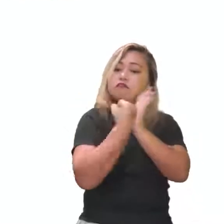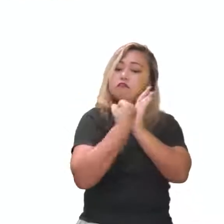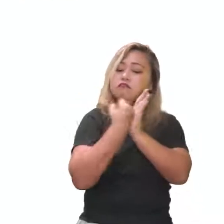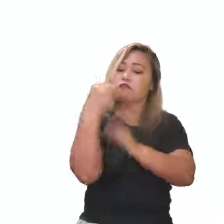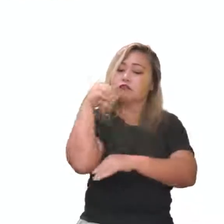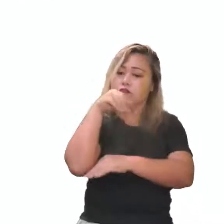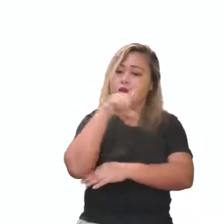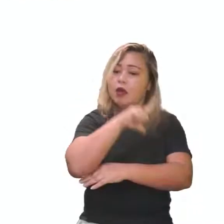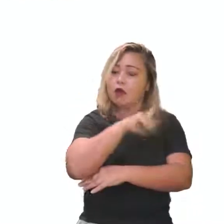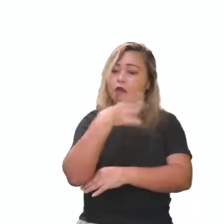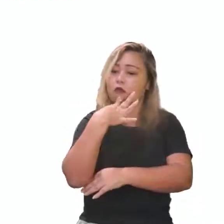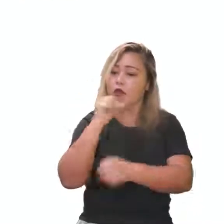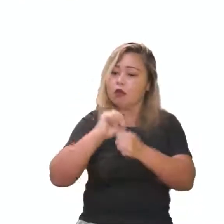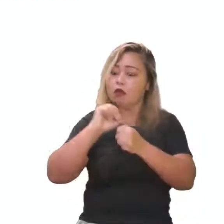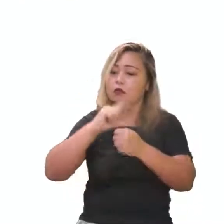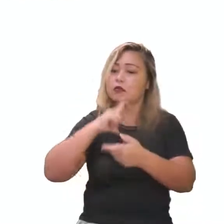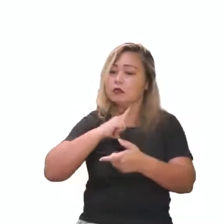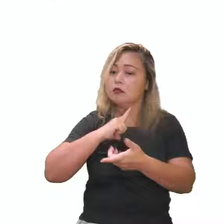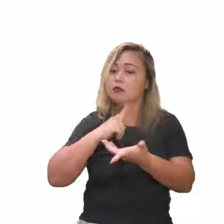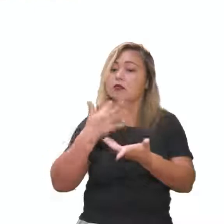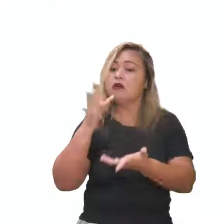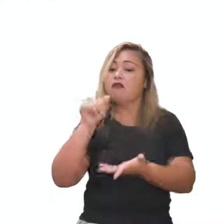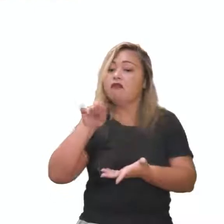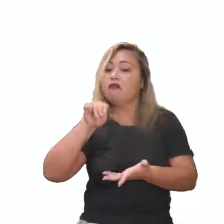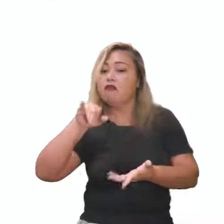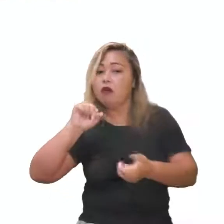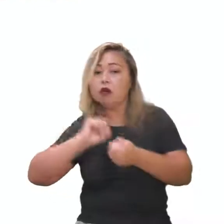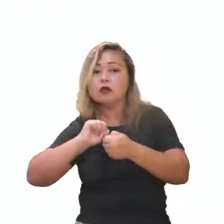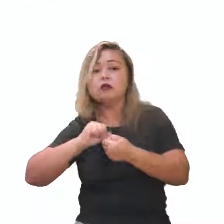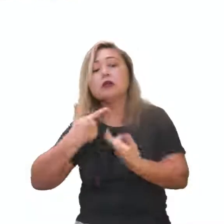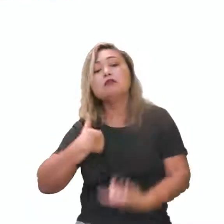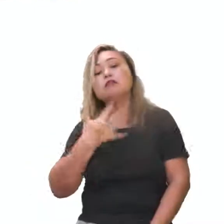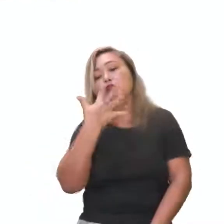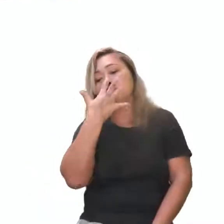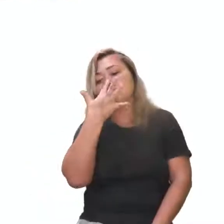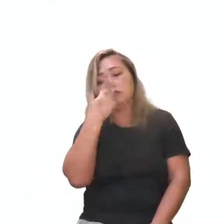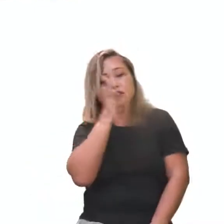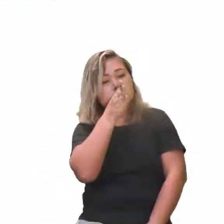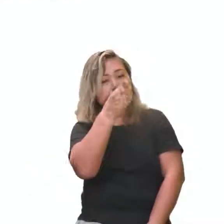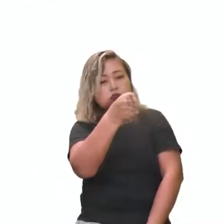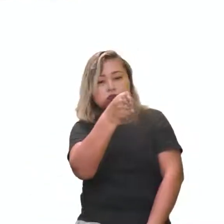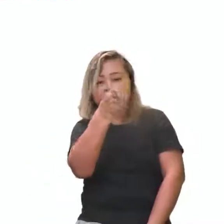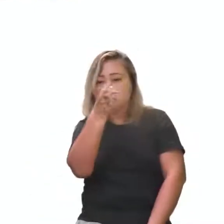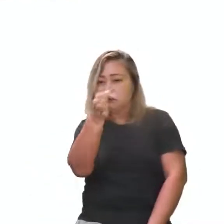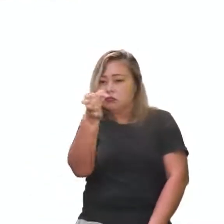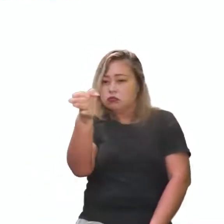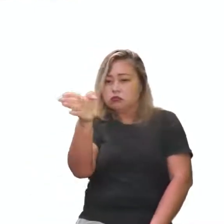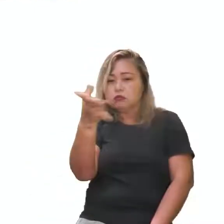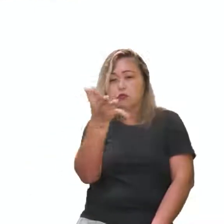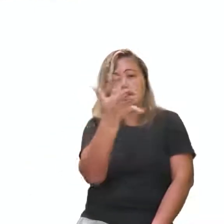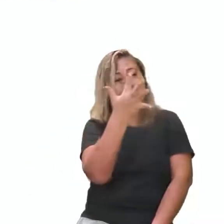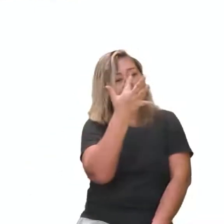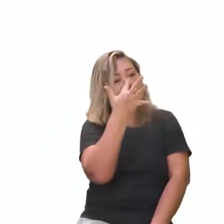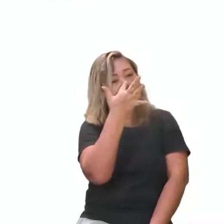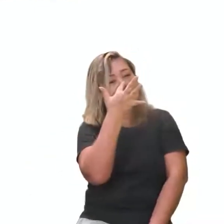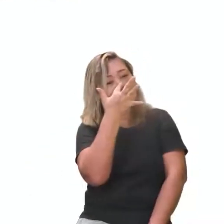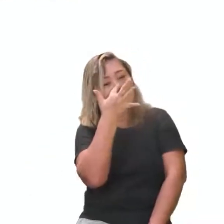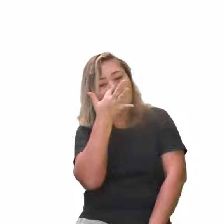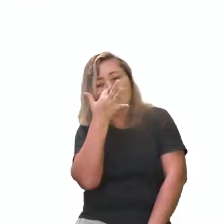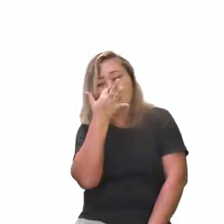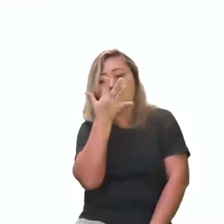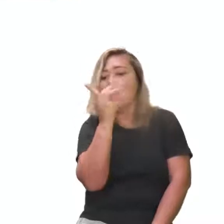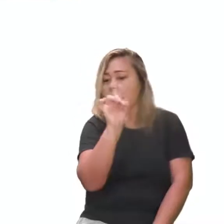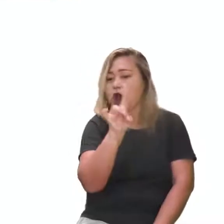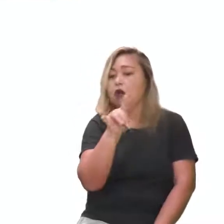justamente devido à presença desses fósseis. E a observação direta, onde eu vou observar nitidamente, foi o